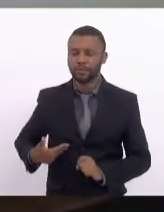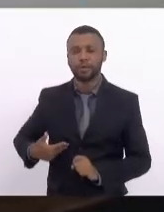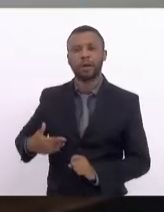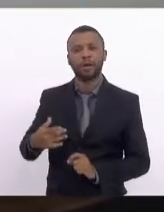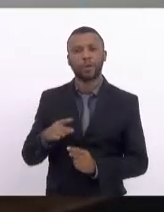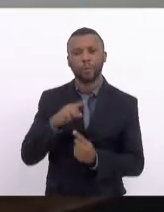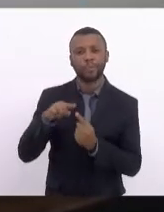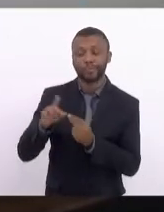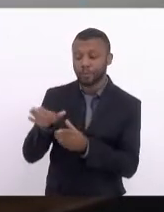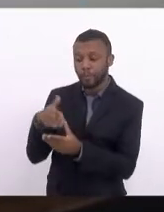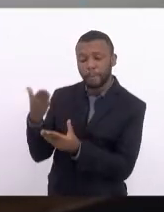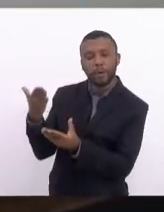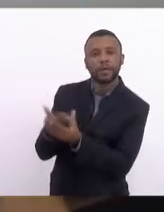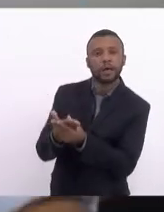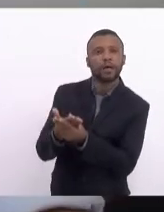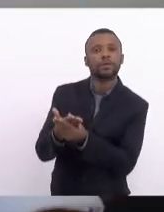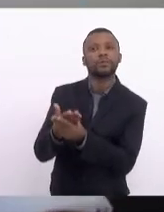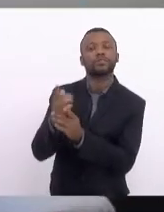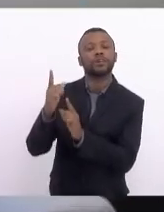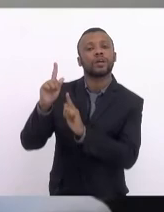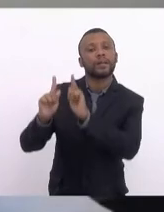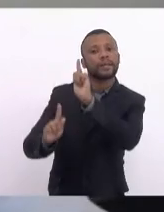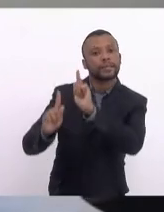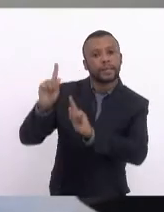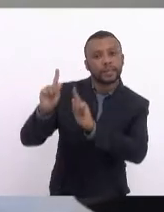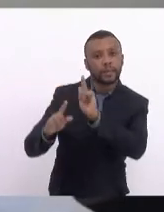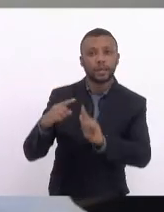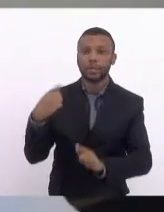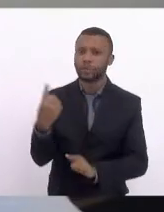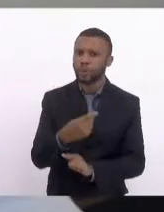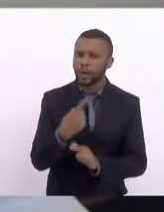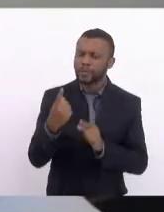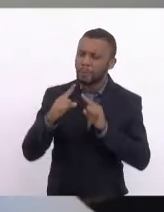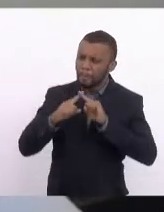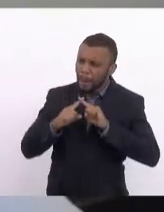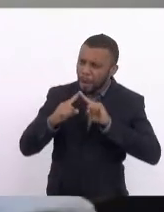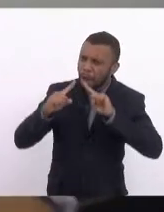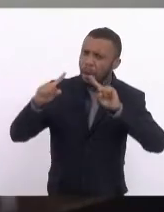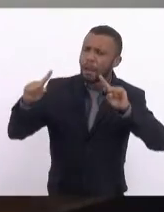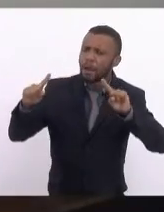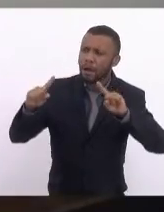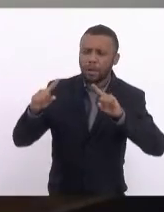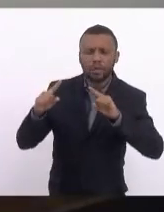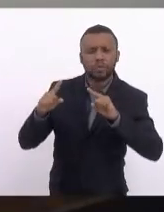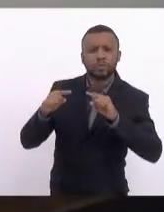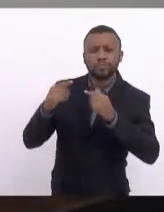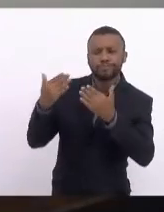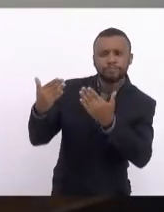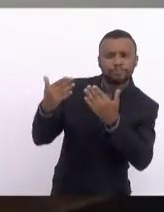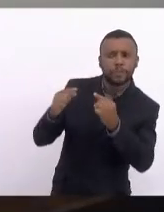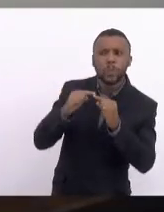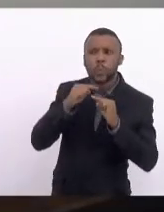no processo de concorrência que nós questionamos, inclusive na Justiça, é porque há vários elementos